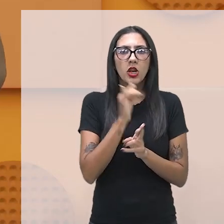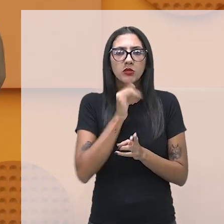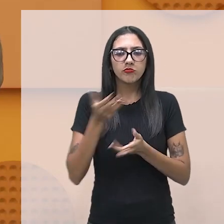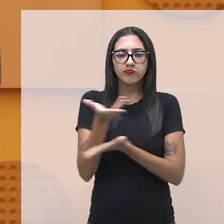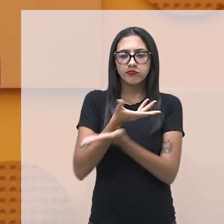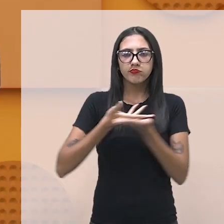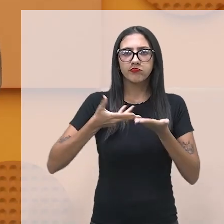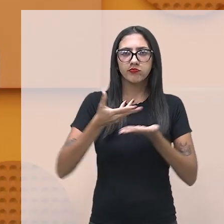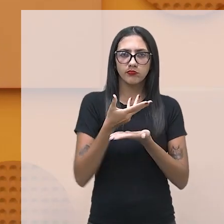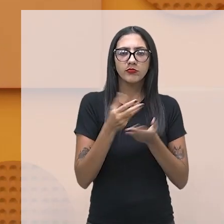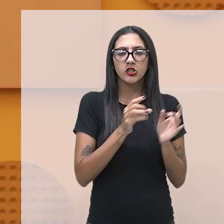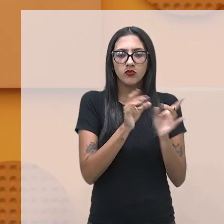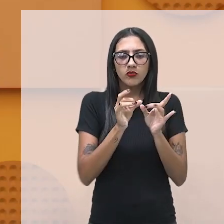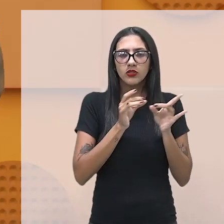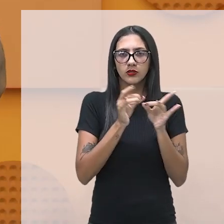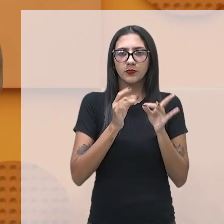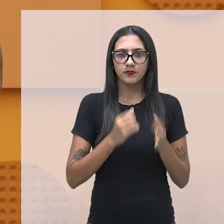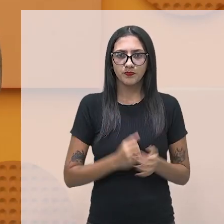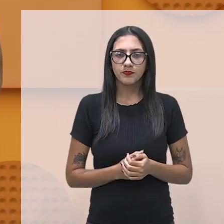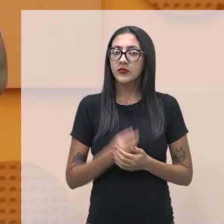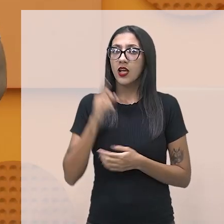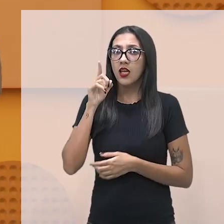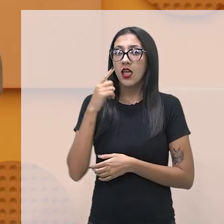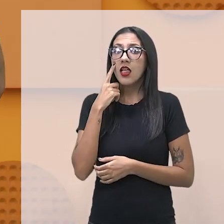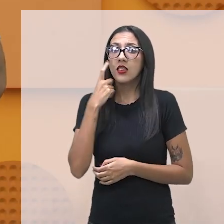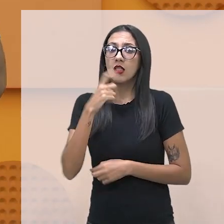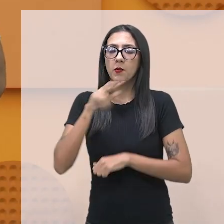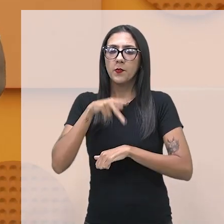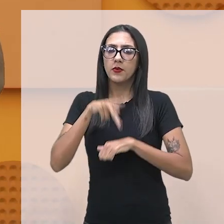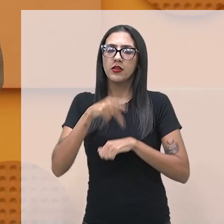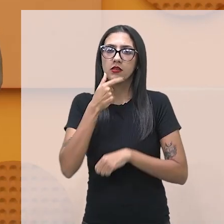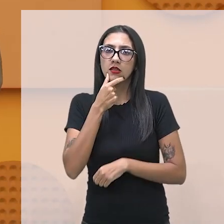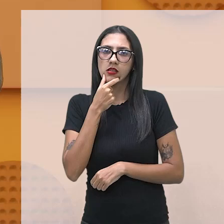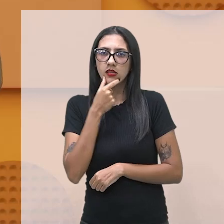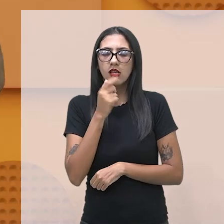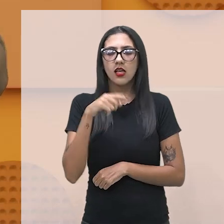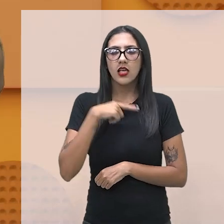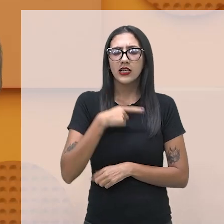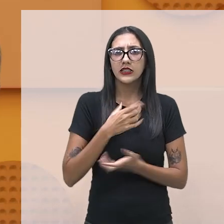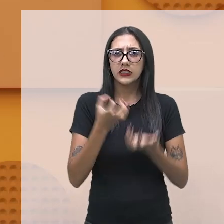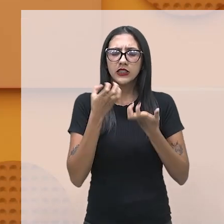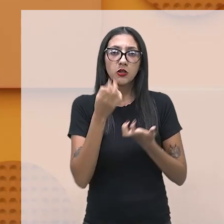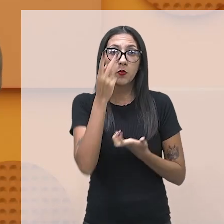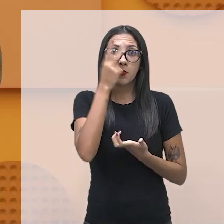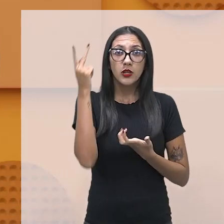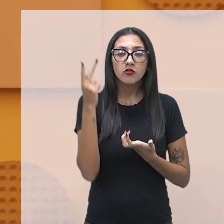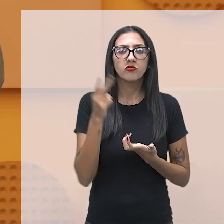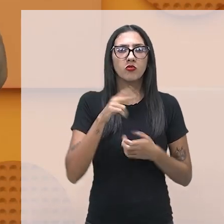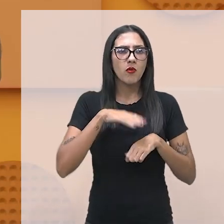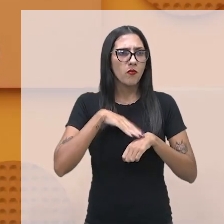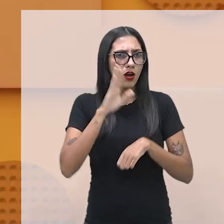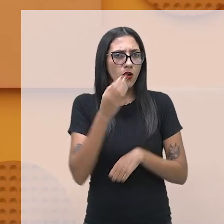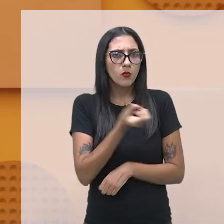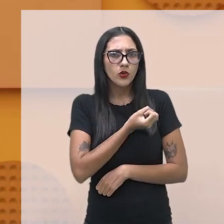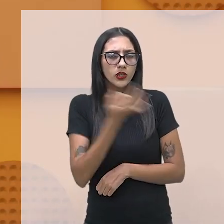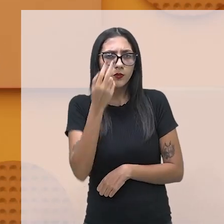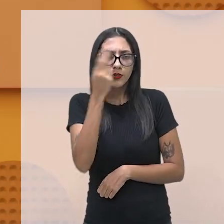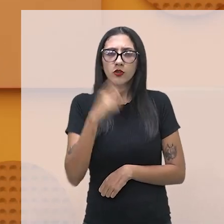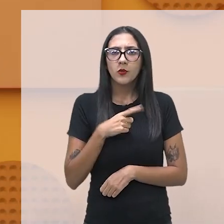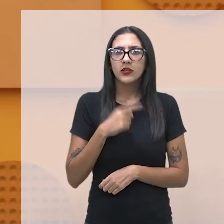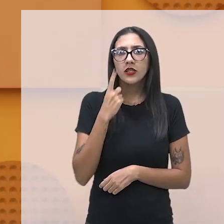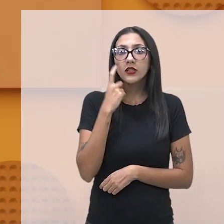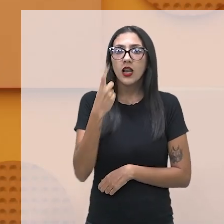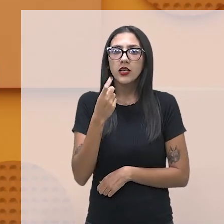E a Inglaterra queria mercado consumidor, queria indivíduo para comprar os seus produtos, então logo